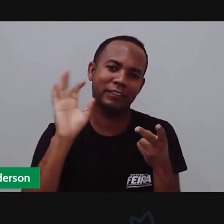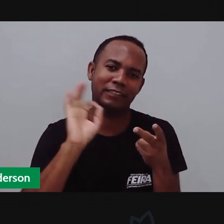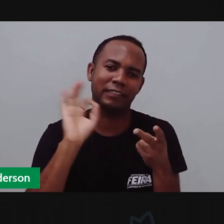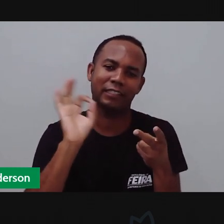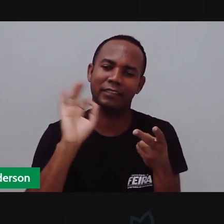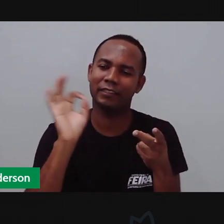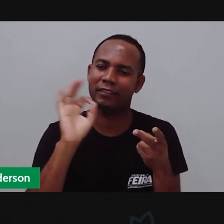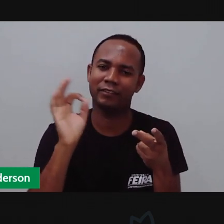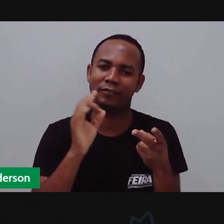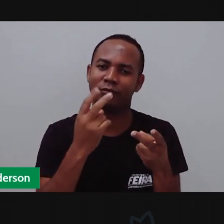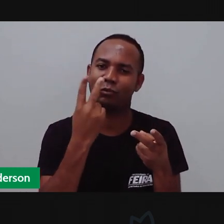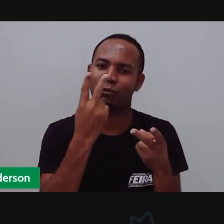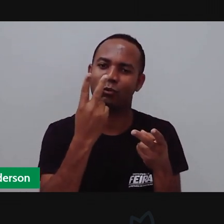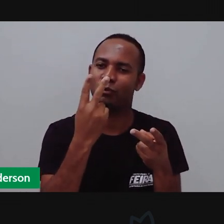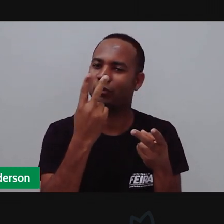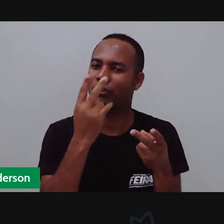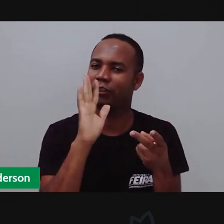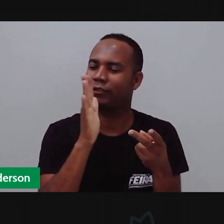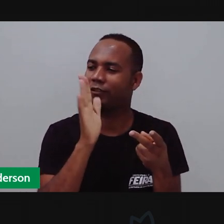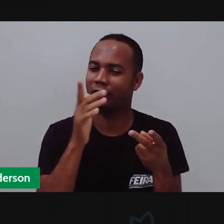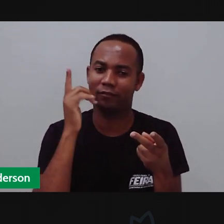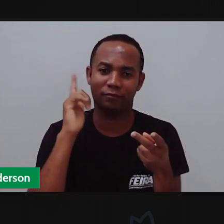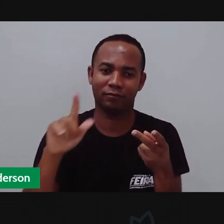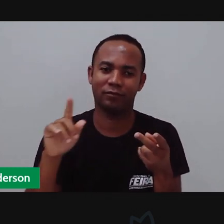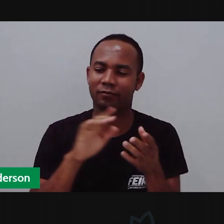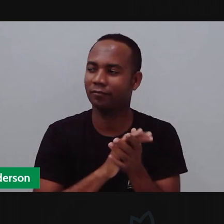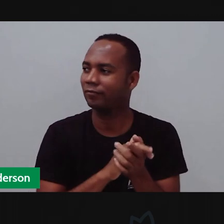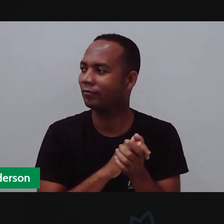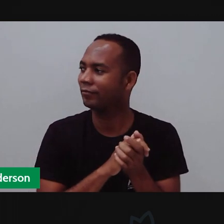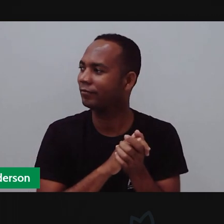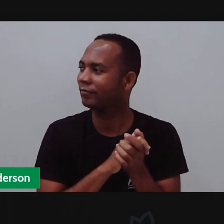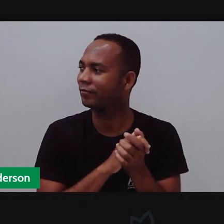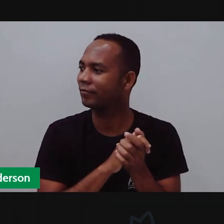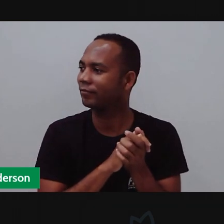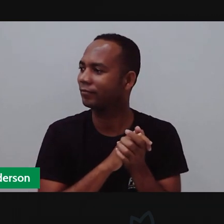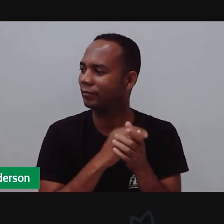2 acertos, né? Vamos lá pro próximo.